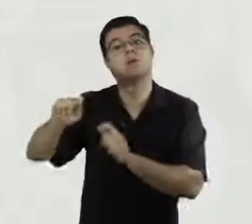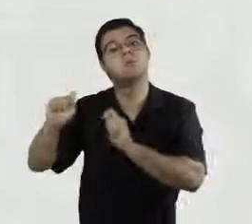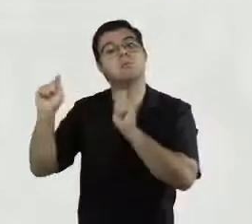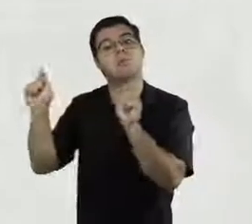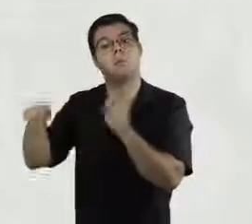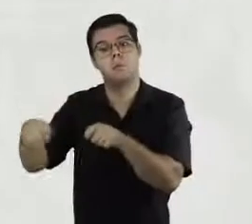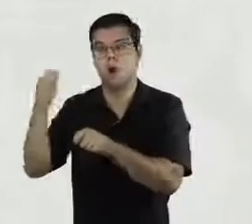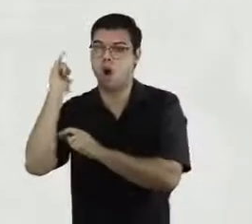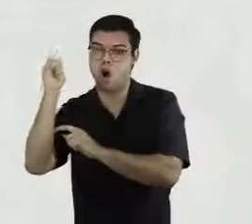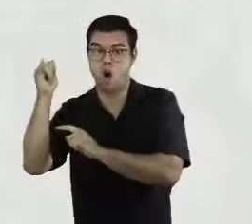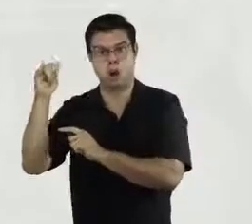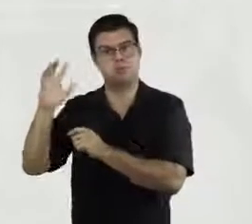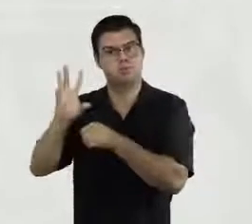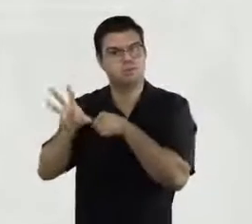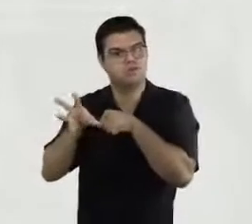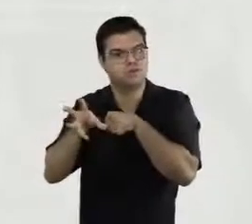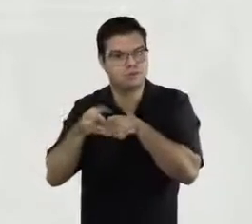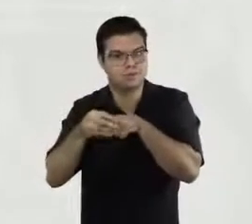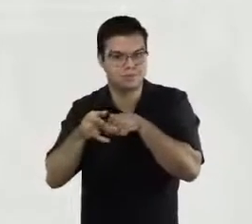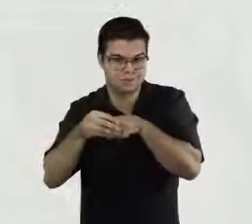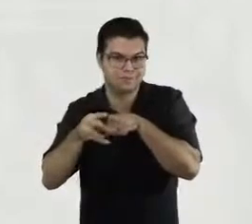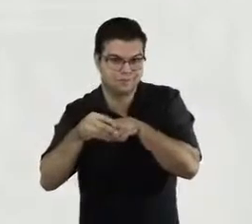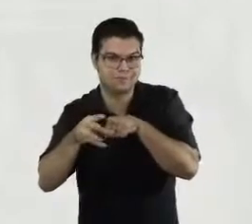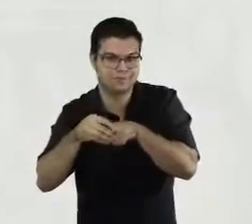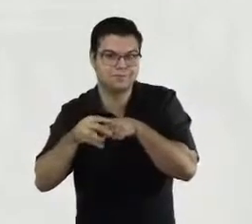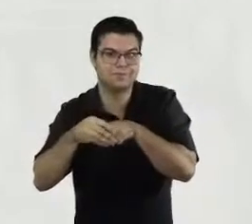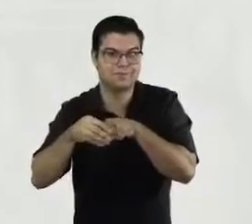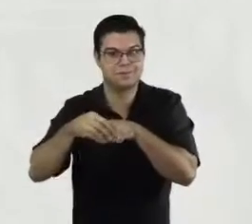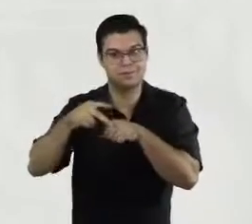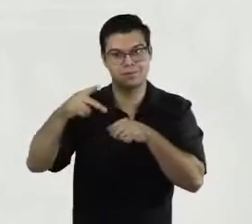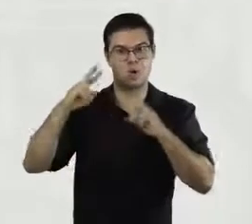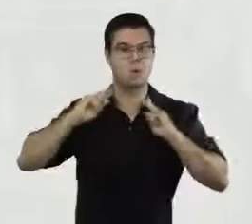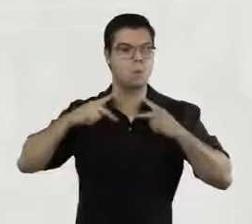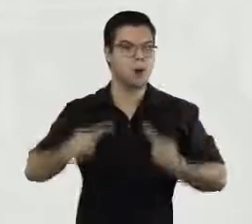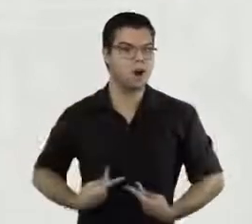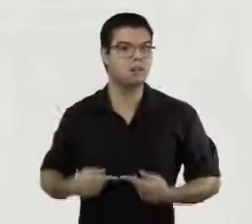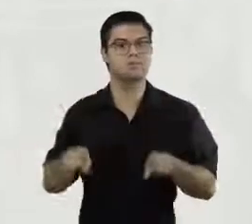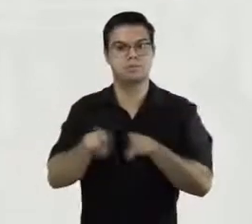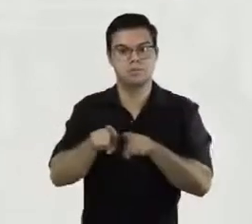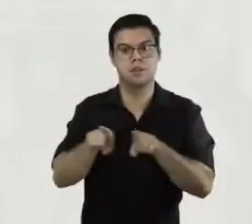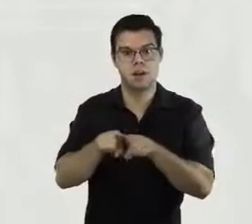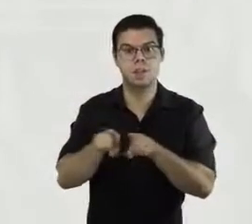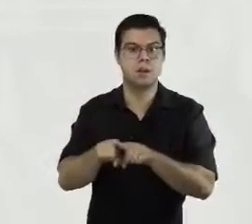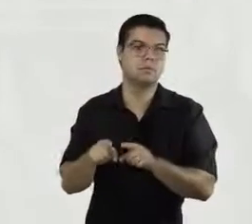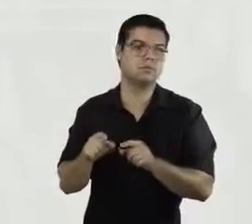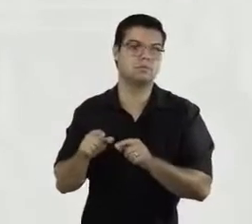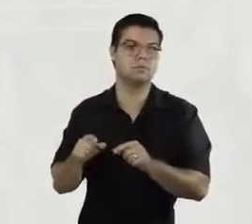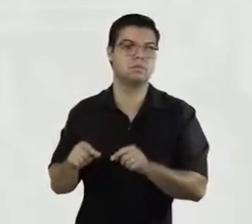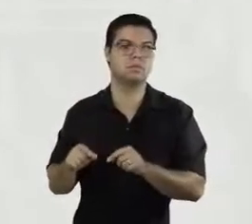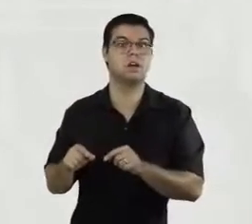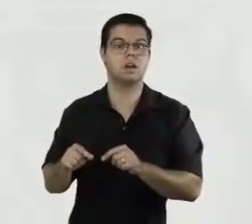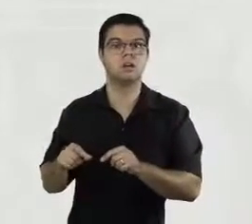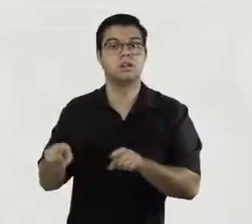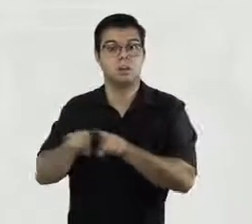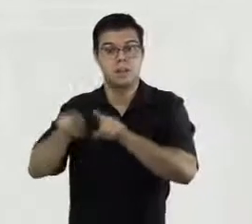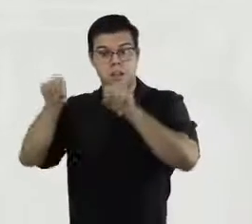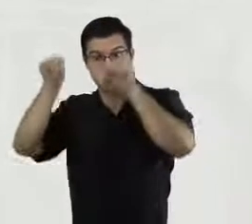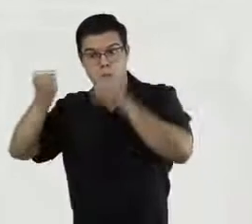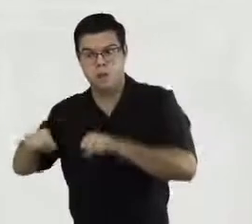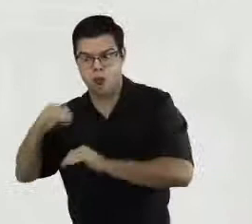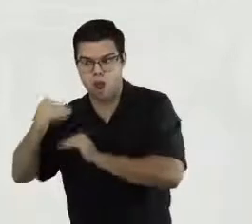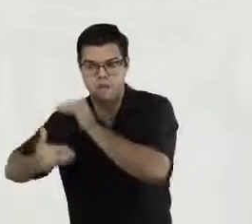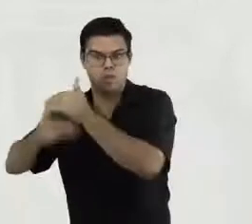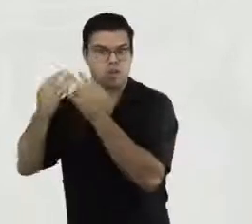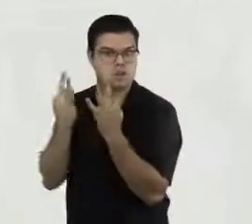do conhecimento humano, do desenvolvimento da comunicação científica e testemunhar a evolução tecnológica